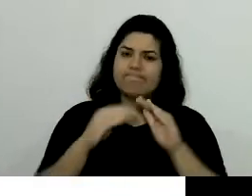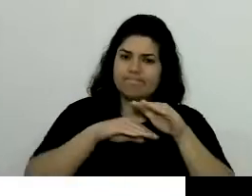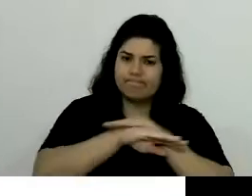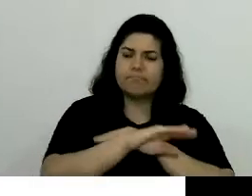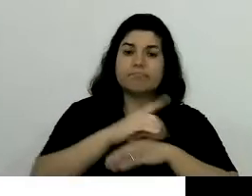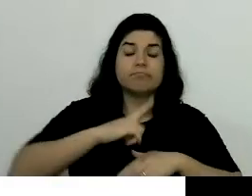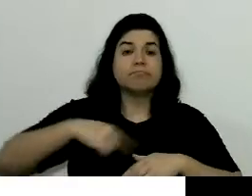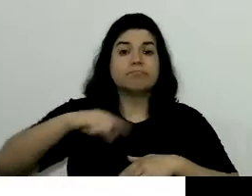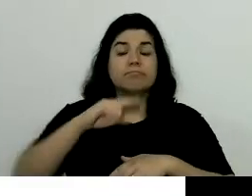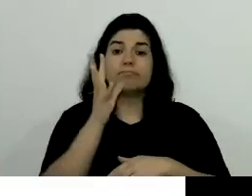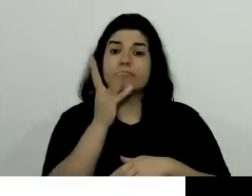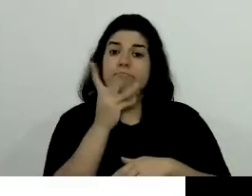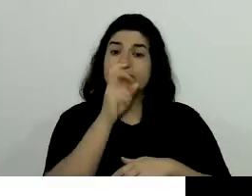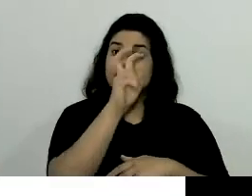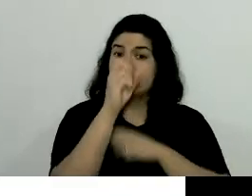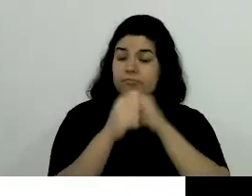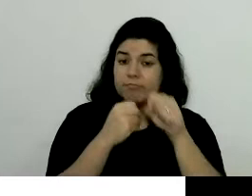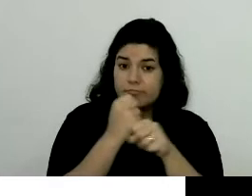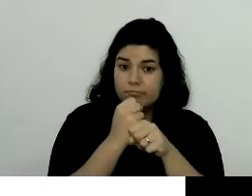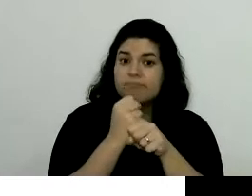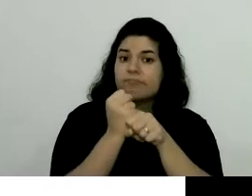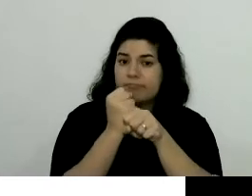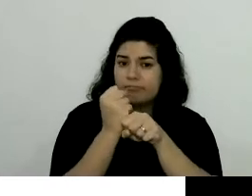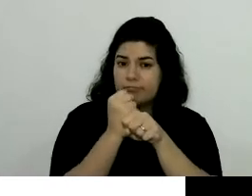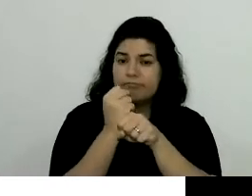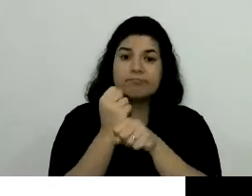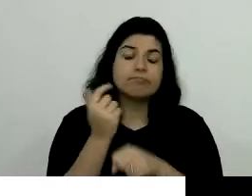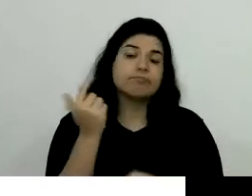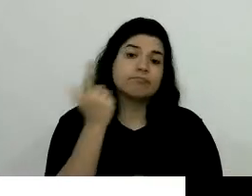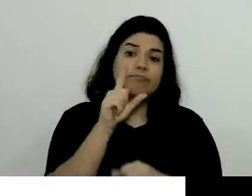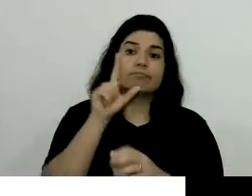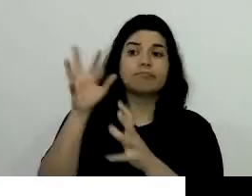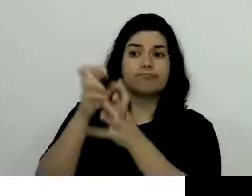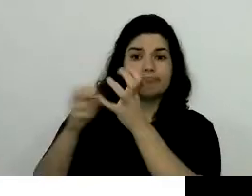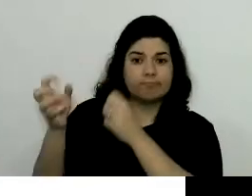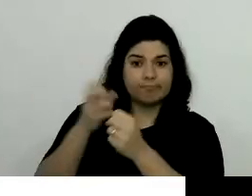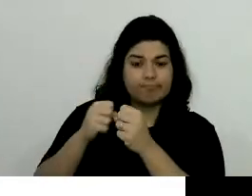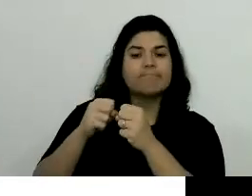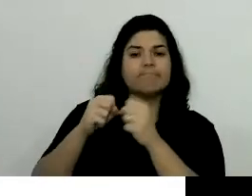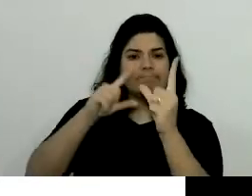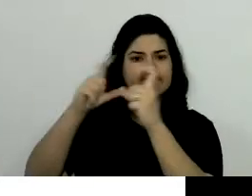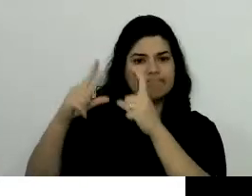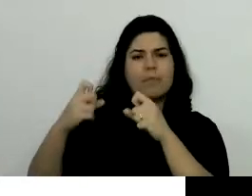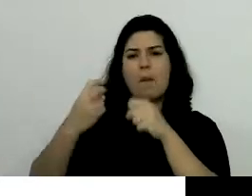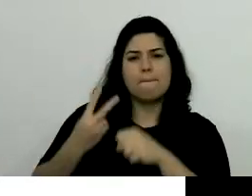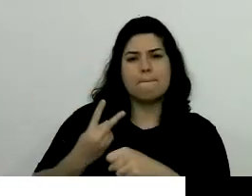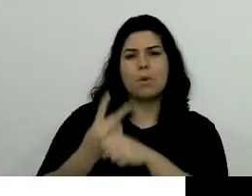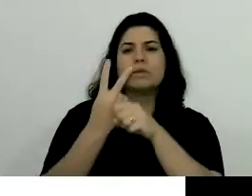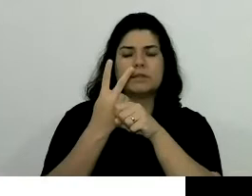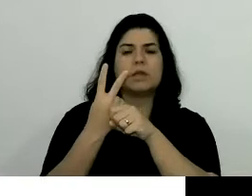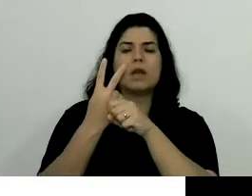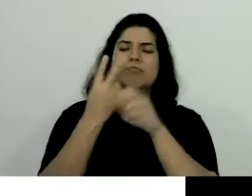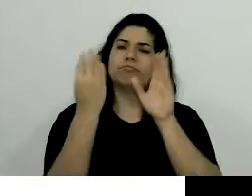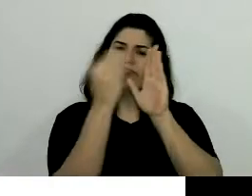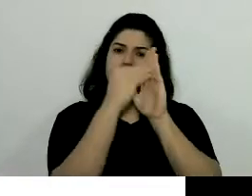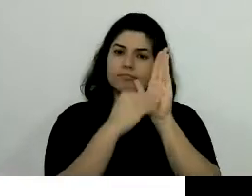demoramos quase 5 anos para conseguir adquirir o acervo, né? A busca mesmo, ele foi